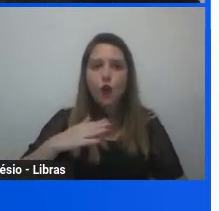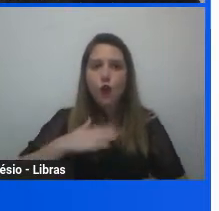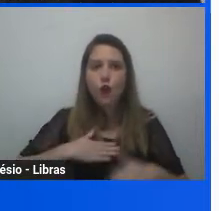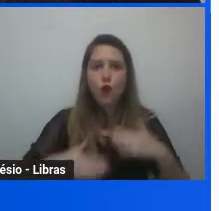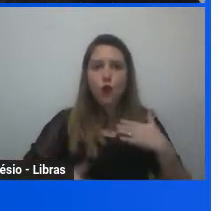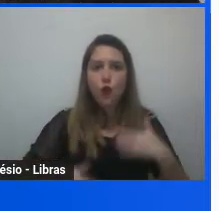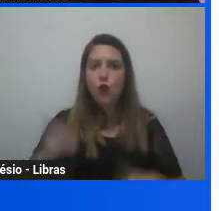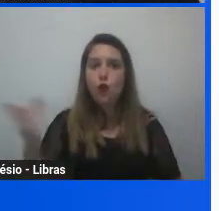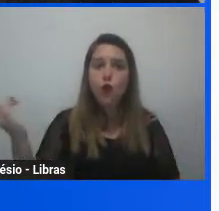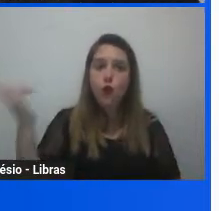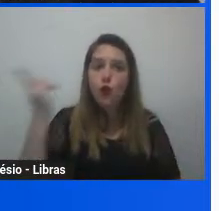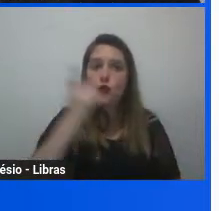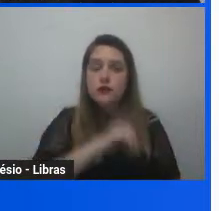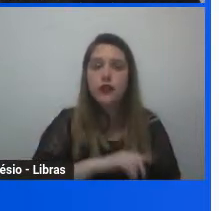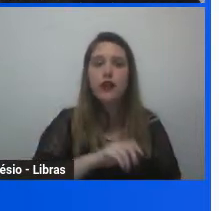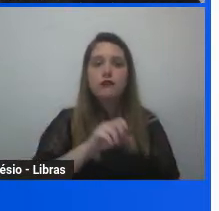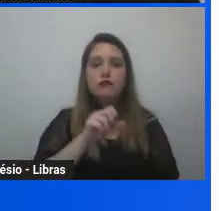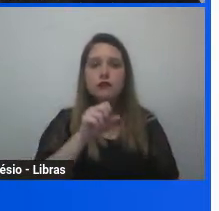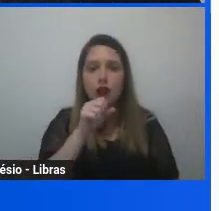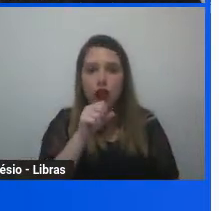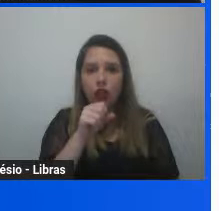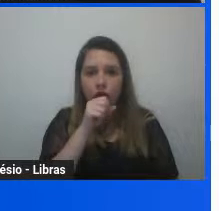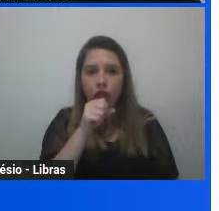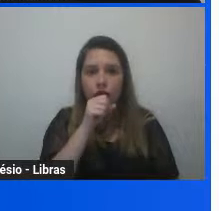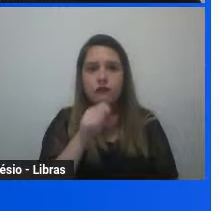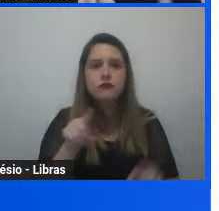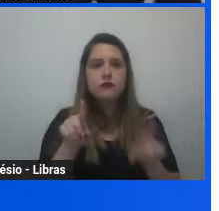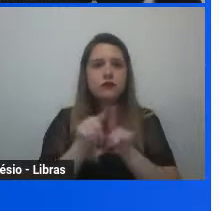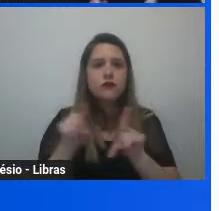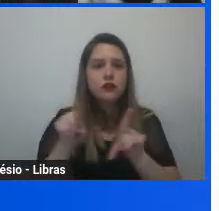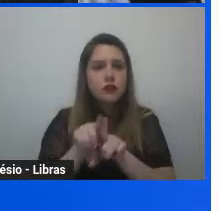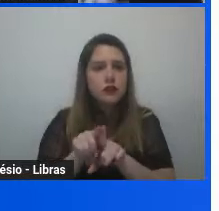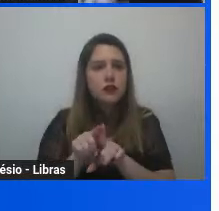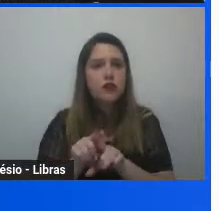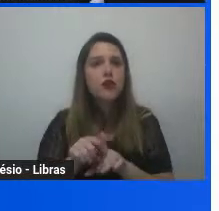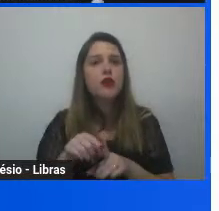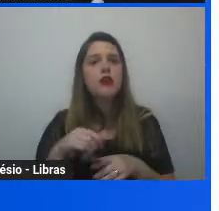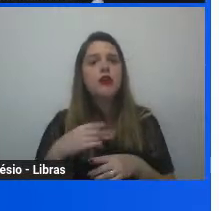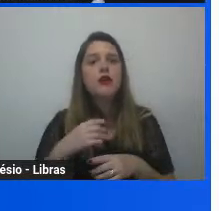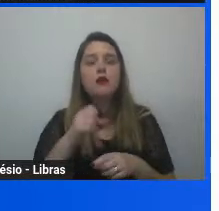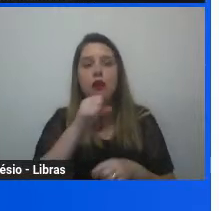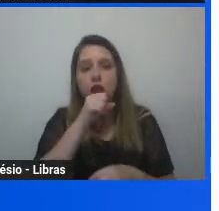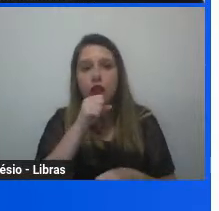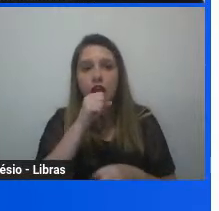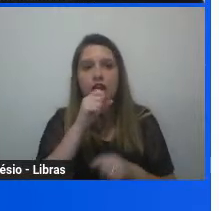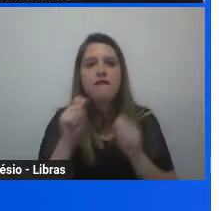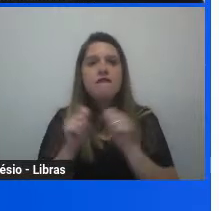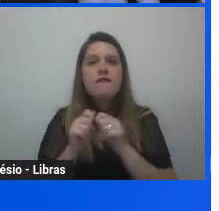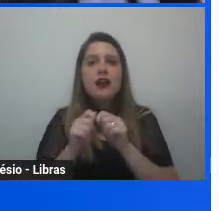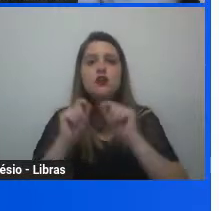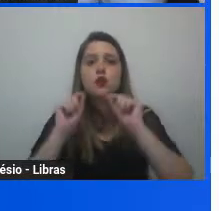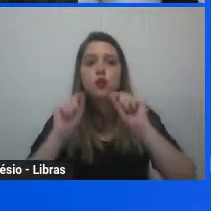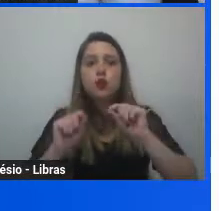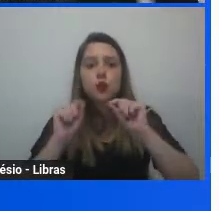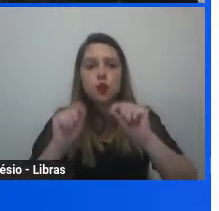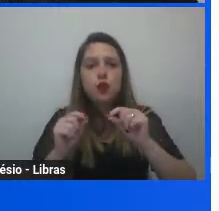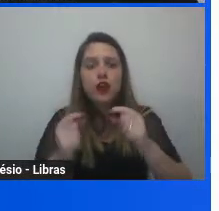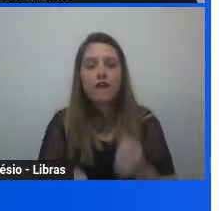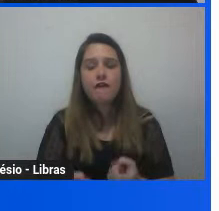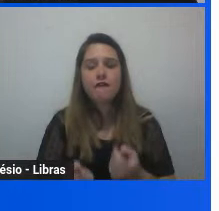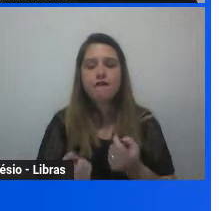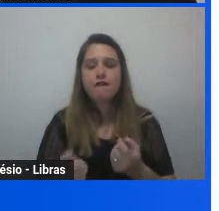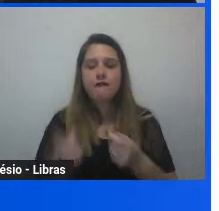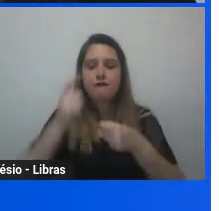consegue tossir, e esta condição de tossir faz com que ele volte a